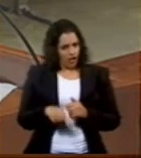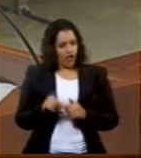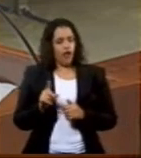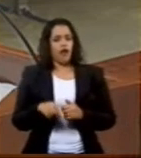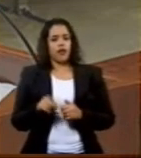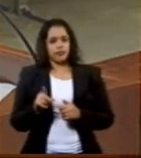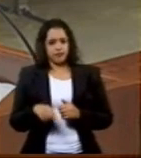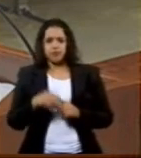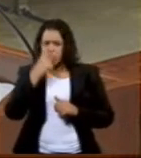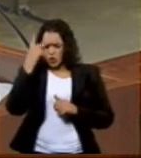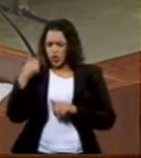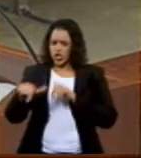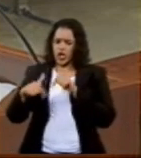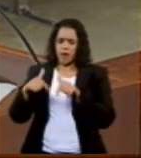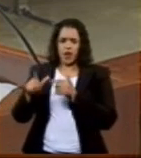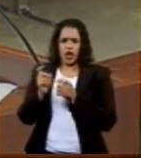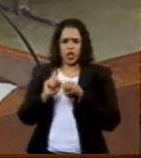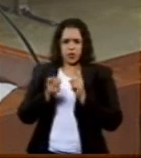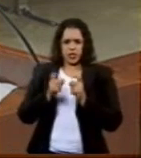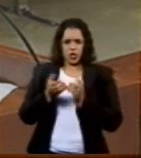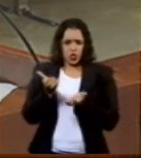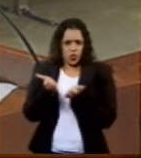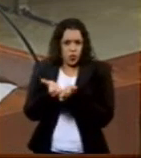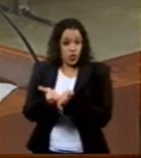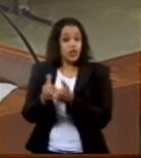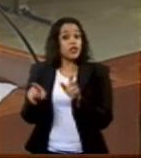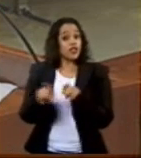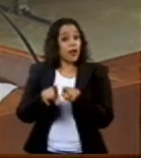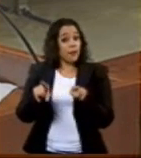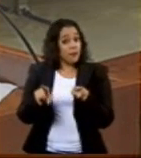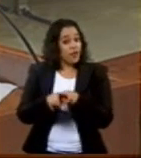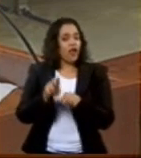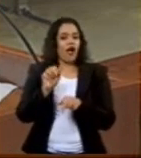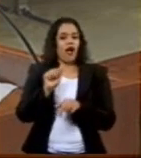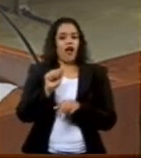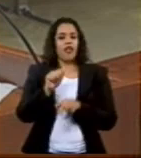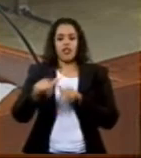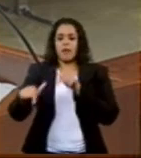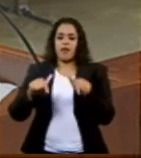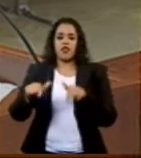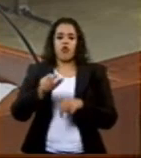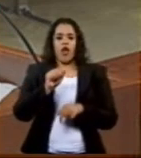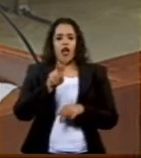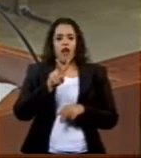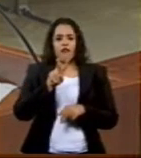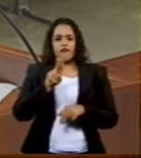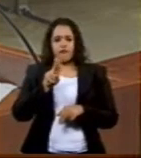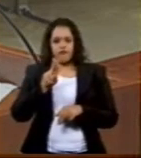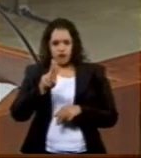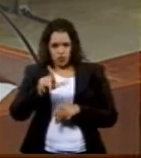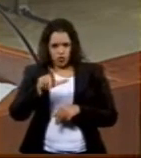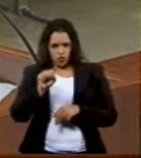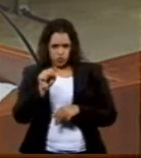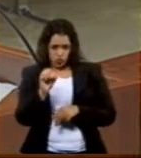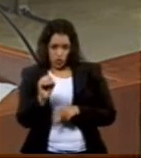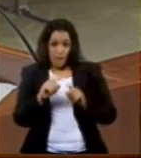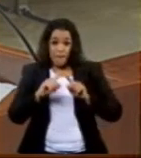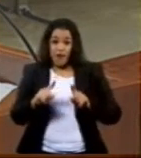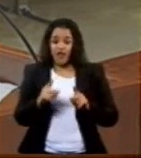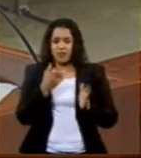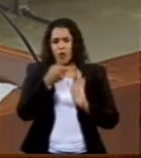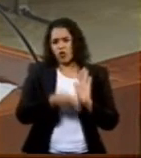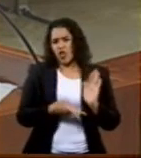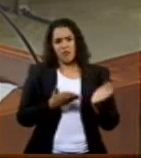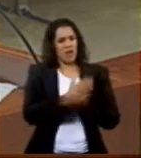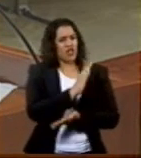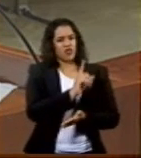ou empregado da administração do porto e aos trabalhadores avulsos. Dizia isso no projeto. Porém, referido o projeto acabou não